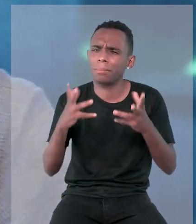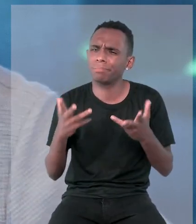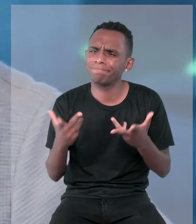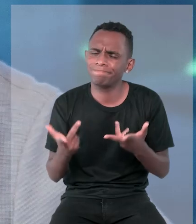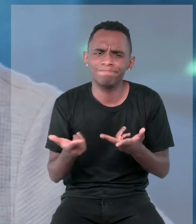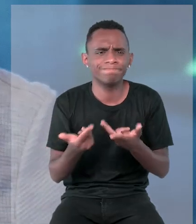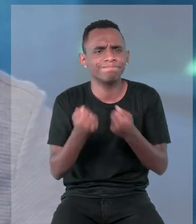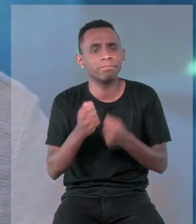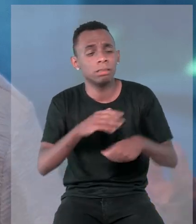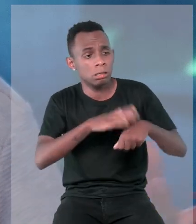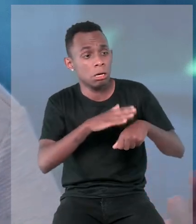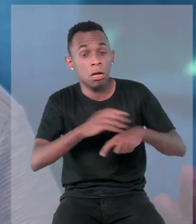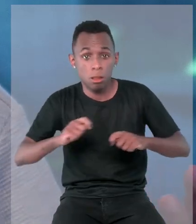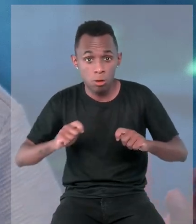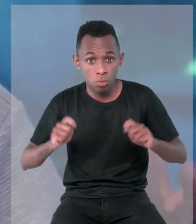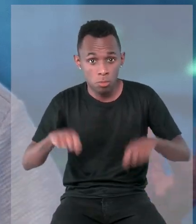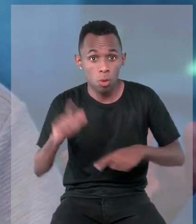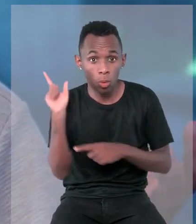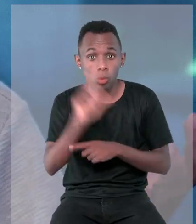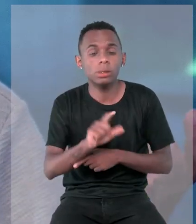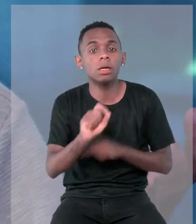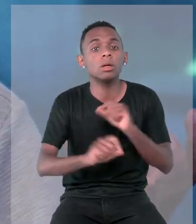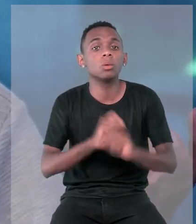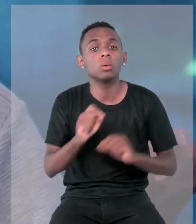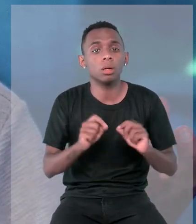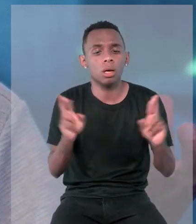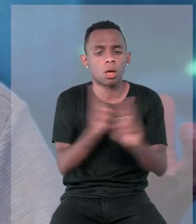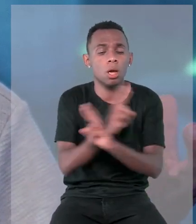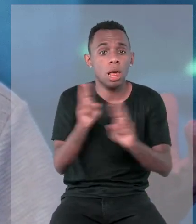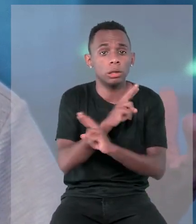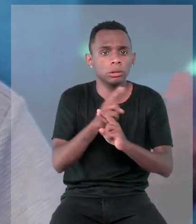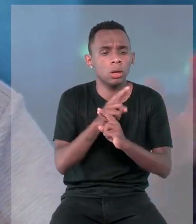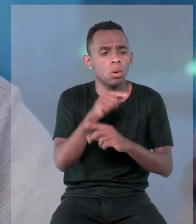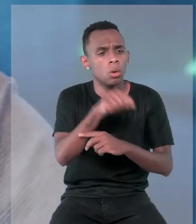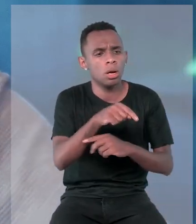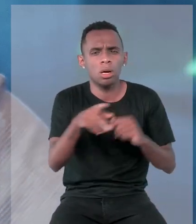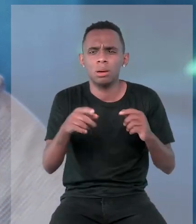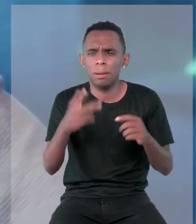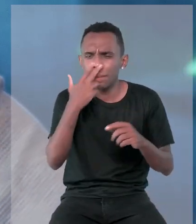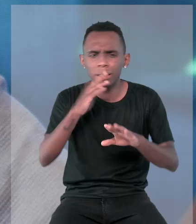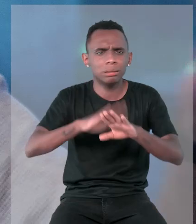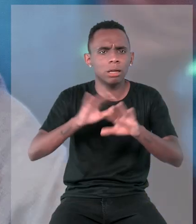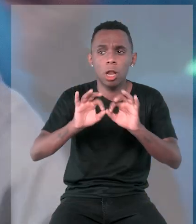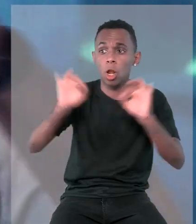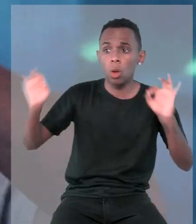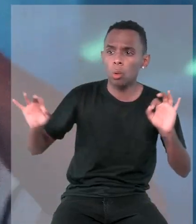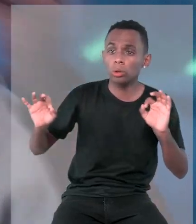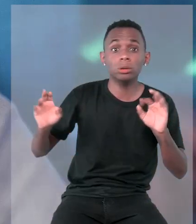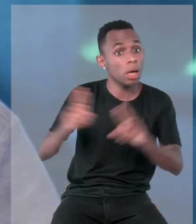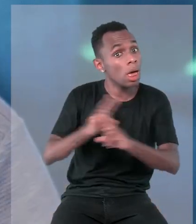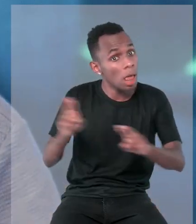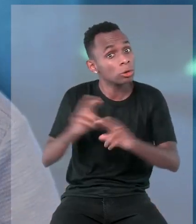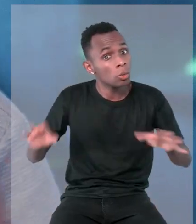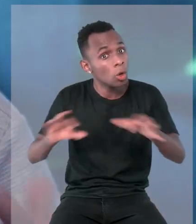fabulosa. O Caio é capaz de ligar uma coisa distante com outra e ver uma